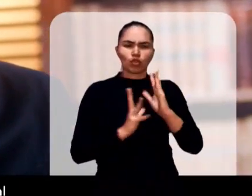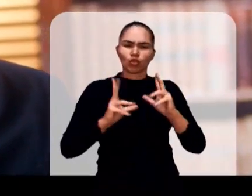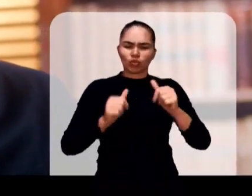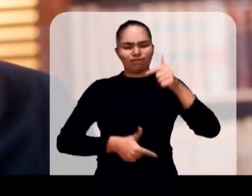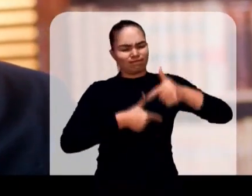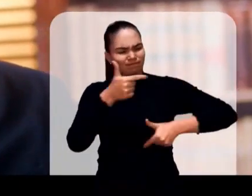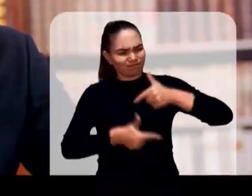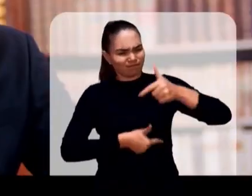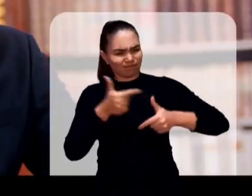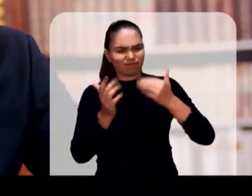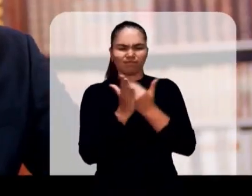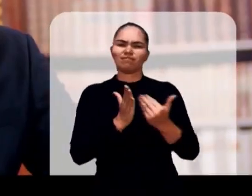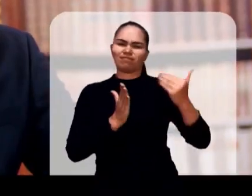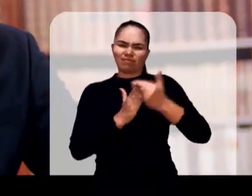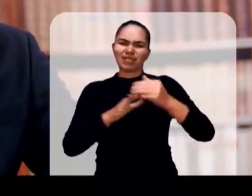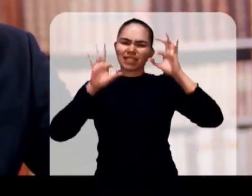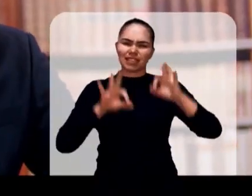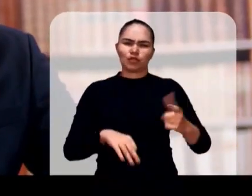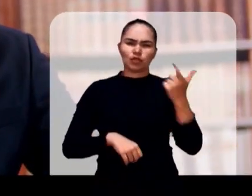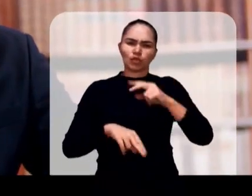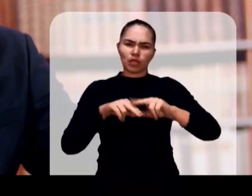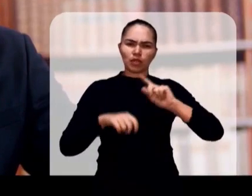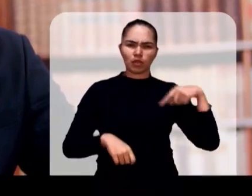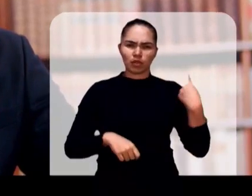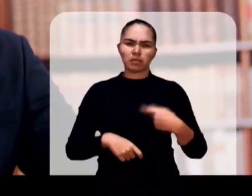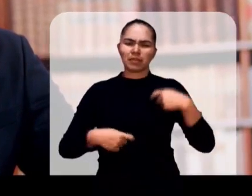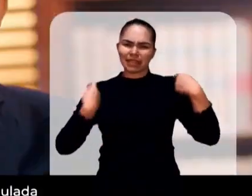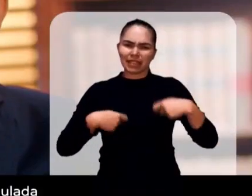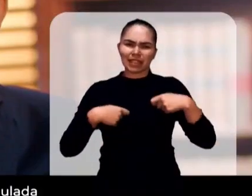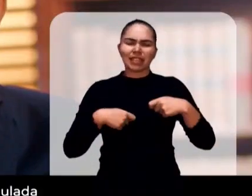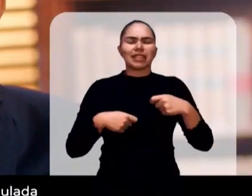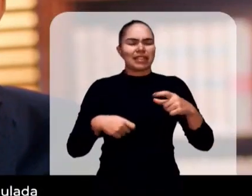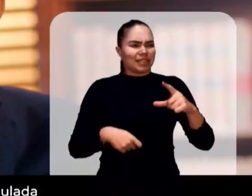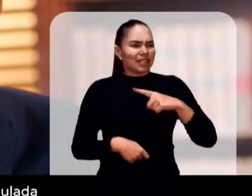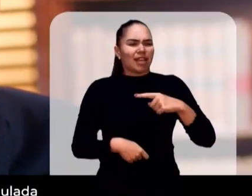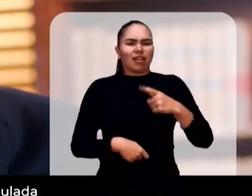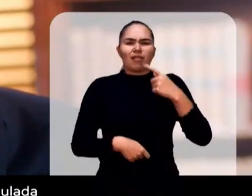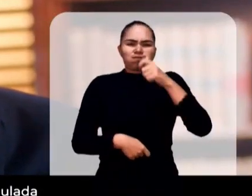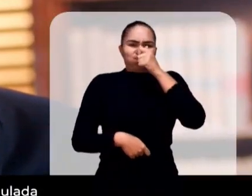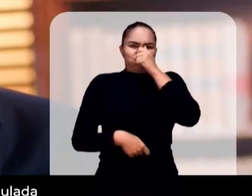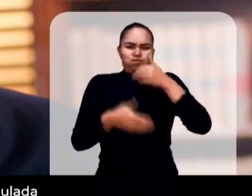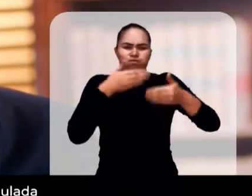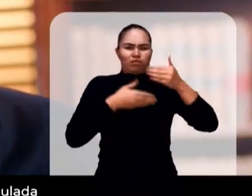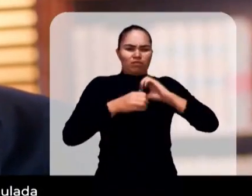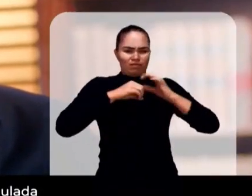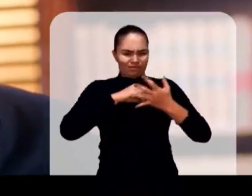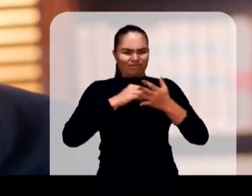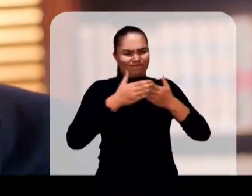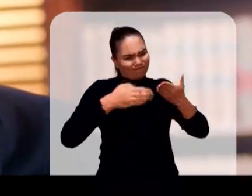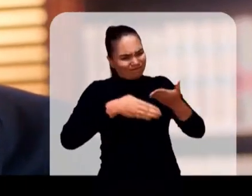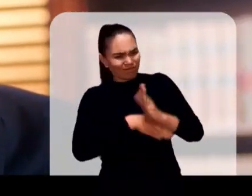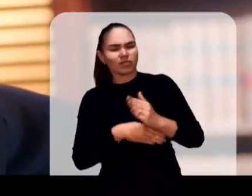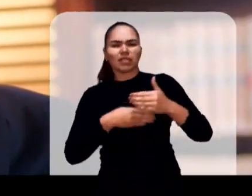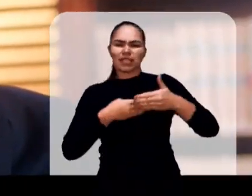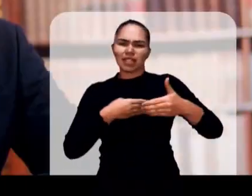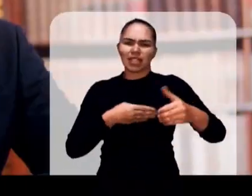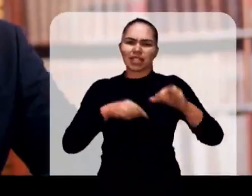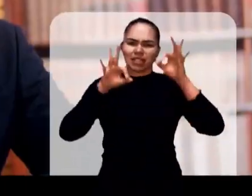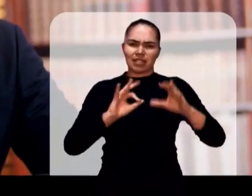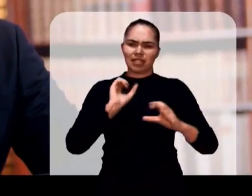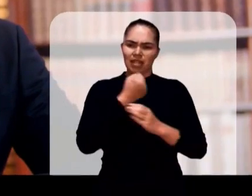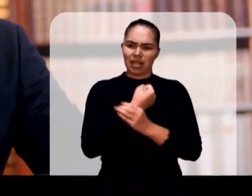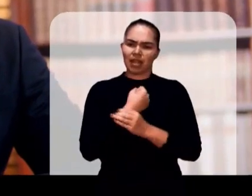na capital e no interior. Muito está sendo feito e ainda há muito a fazer. Precisamos desafogar a demanda acumulada durante a